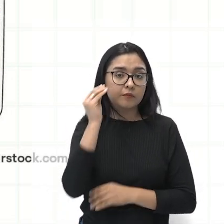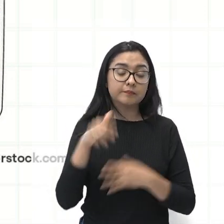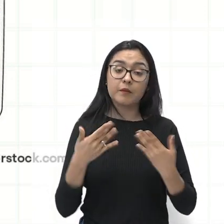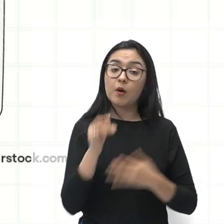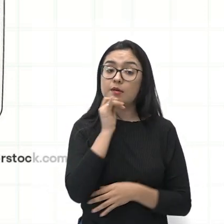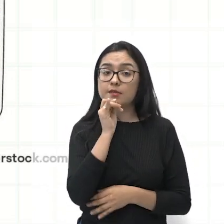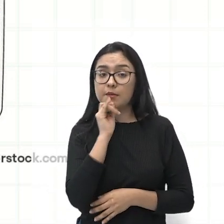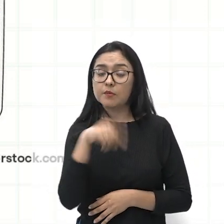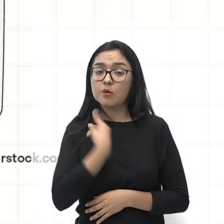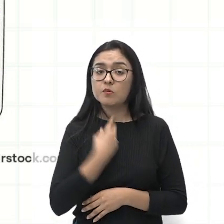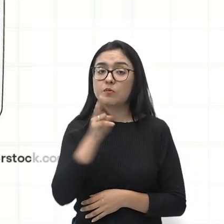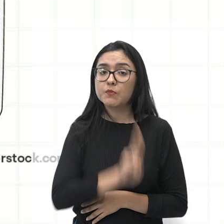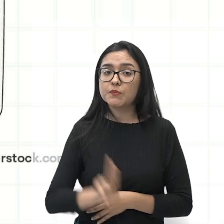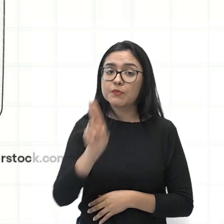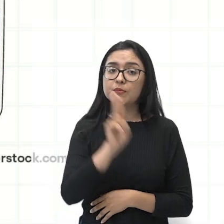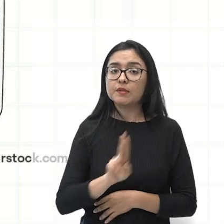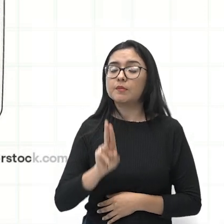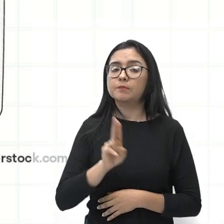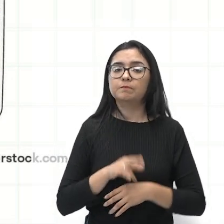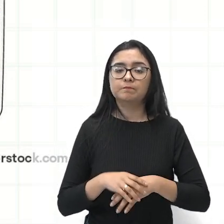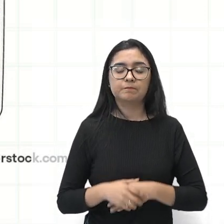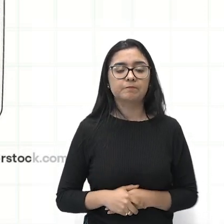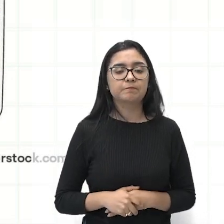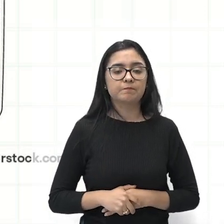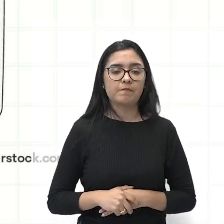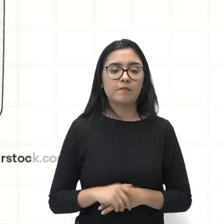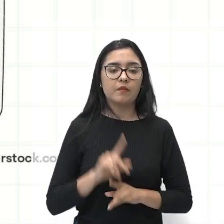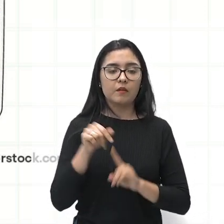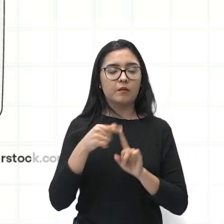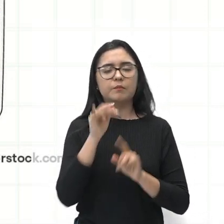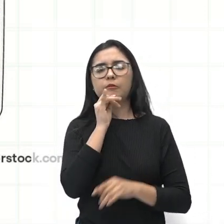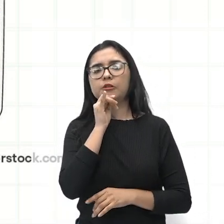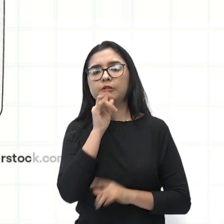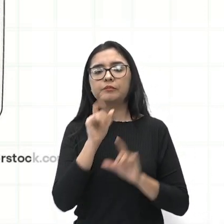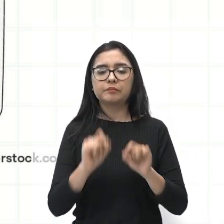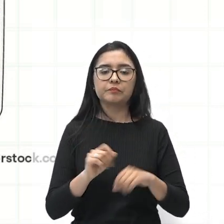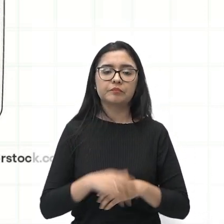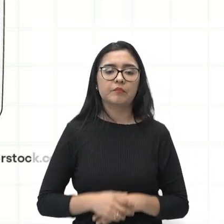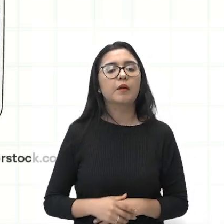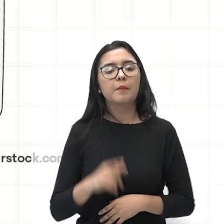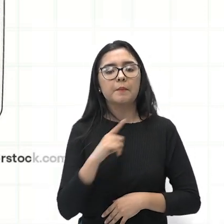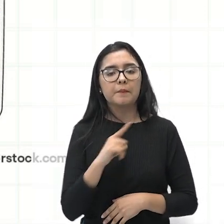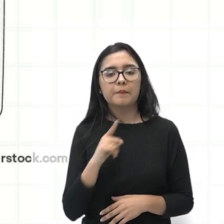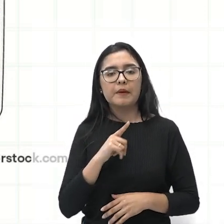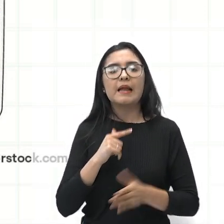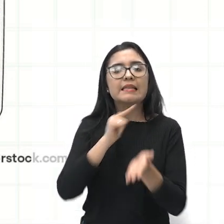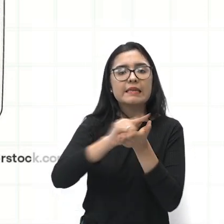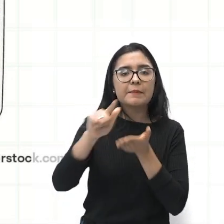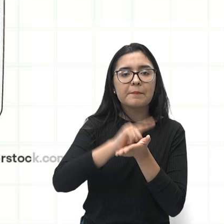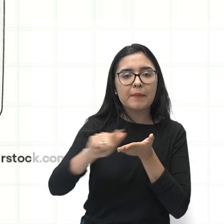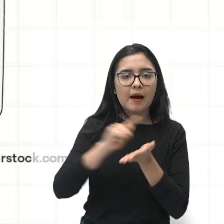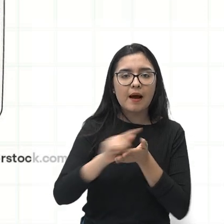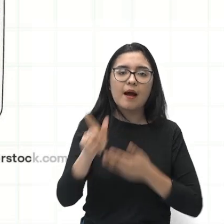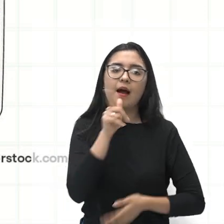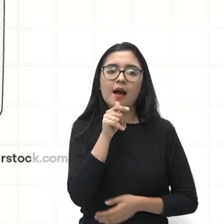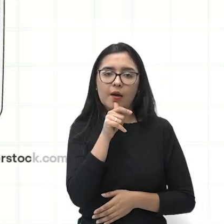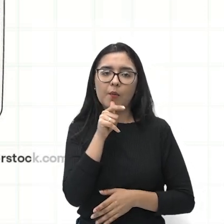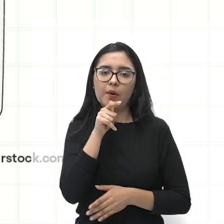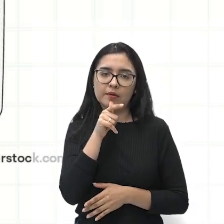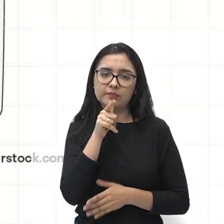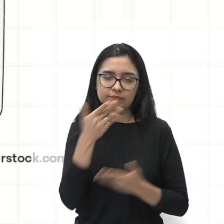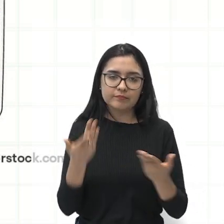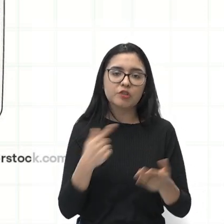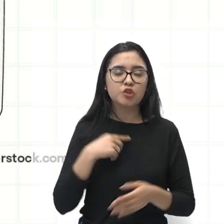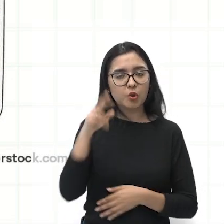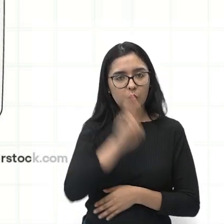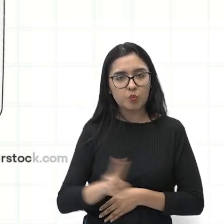um exemplo que nós utilizamos para, por exemplo, a purificação da água. No tratamento da água